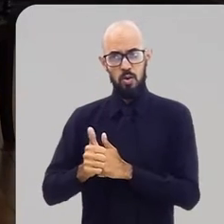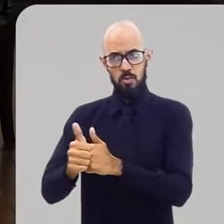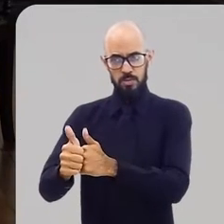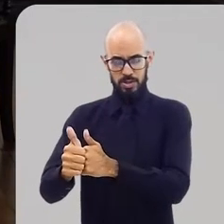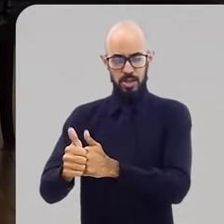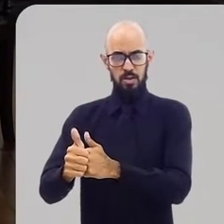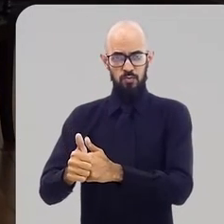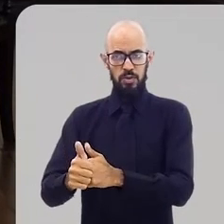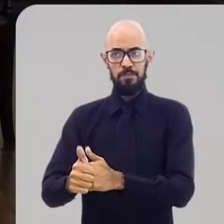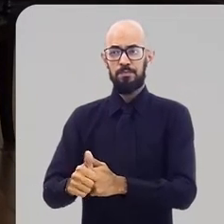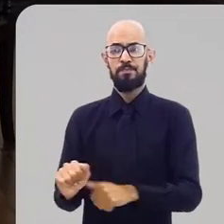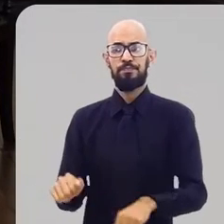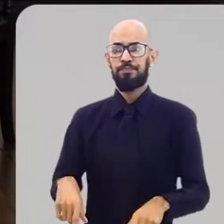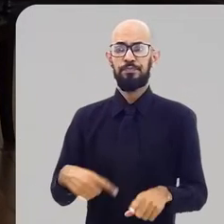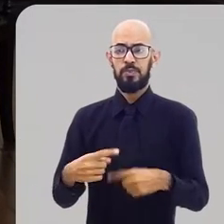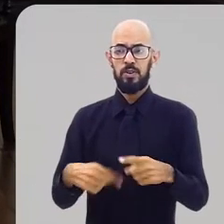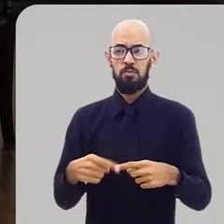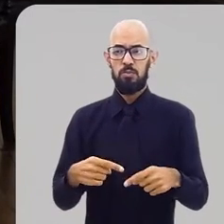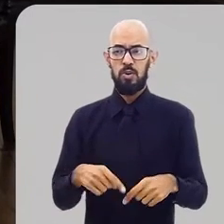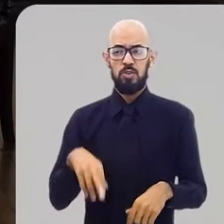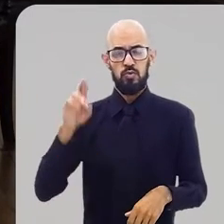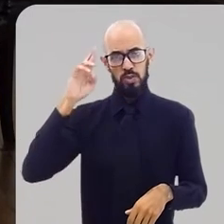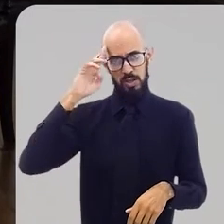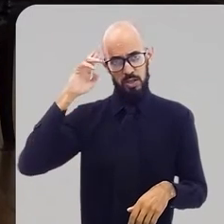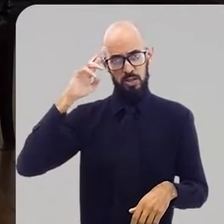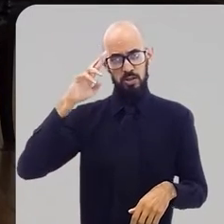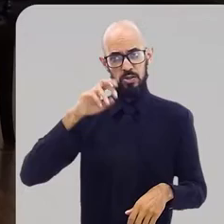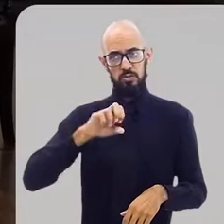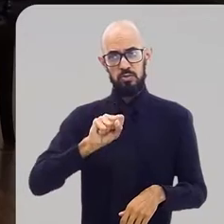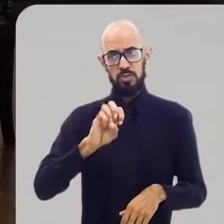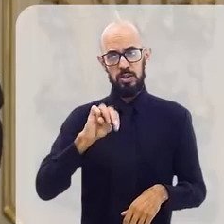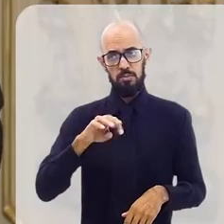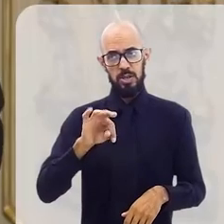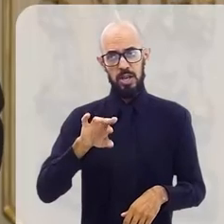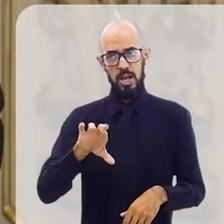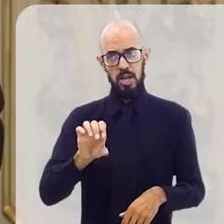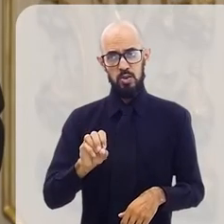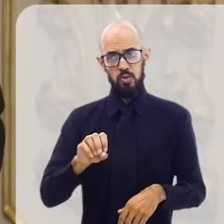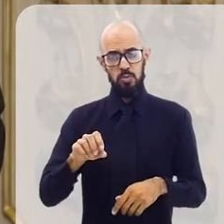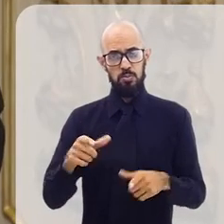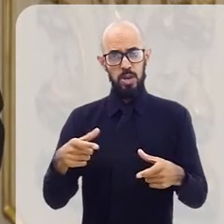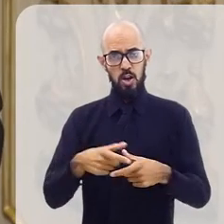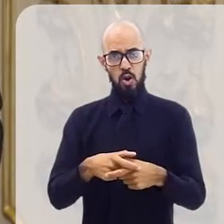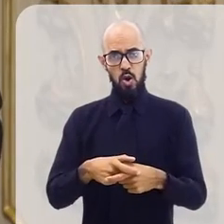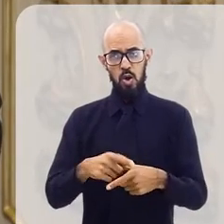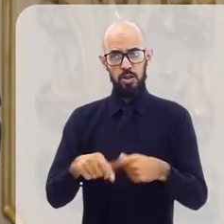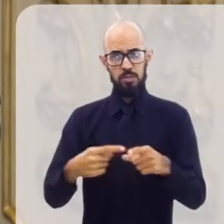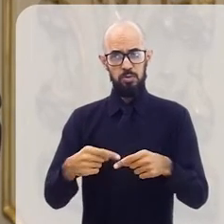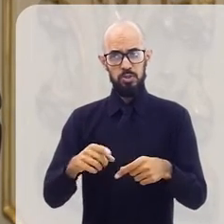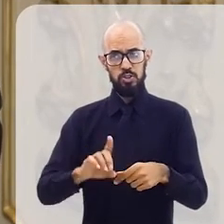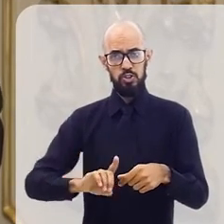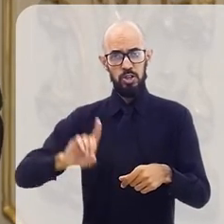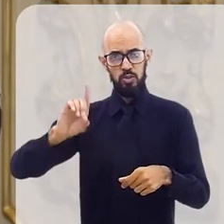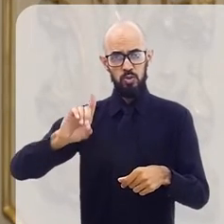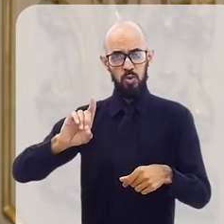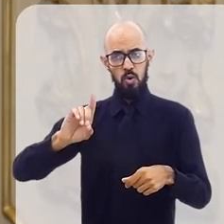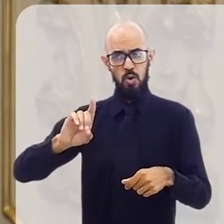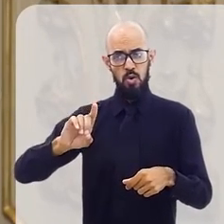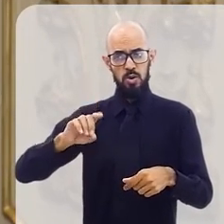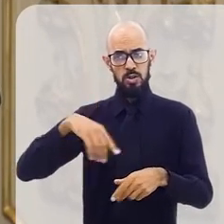vocacionados depois fui retorno seminário menor depois diretor Espiritual do seminário